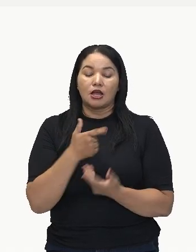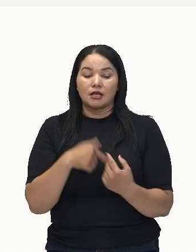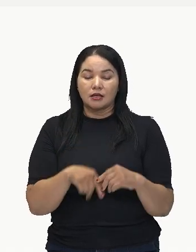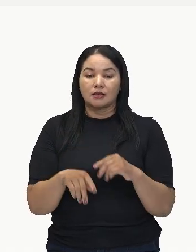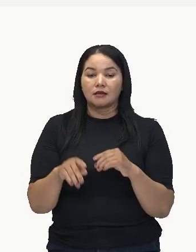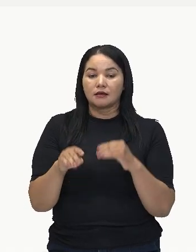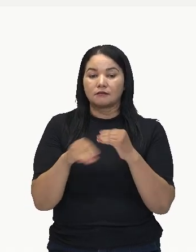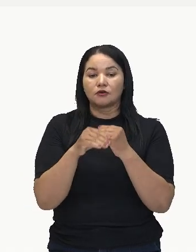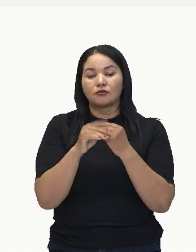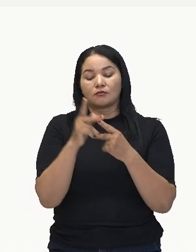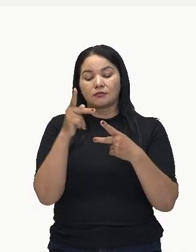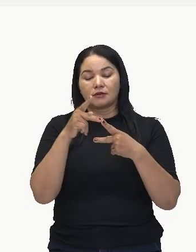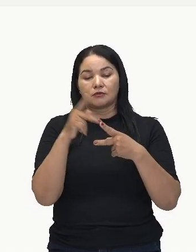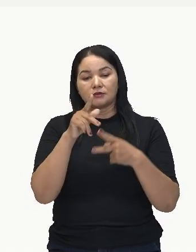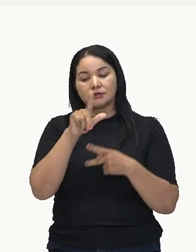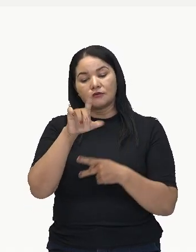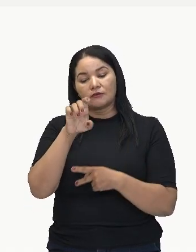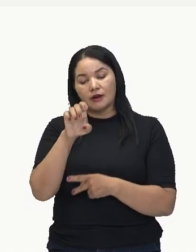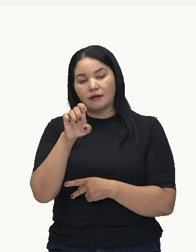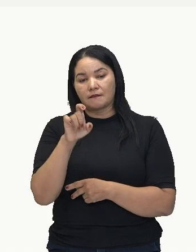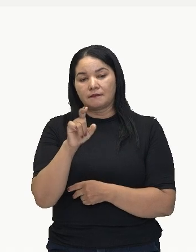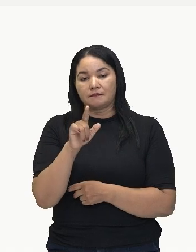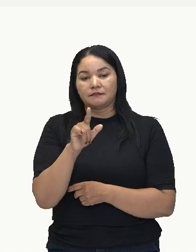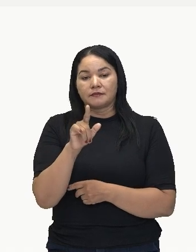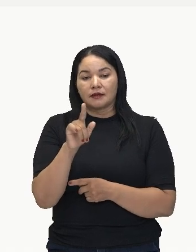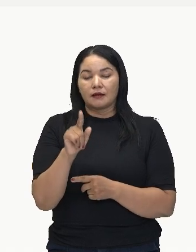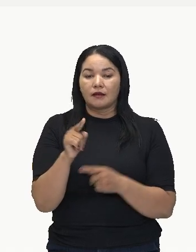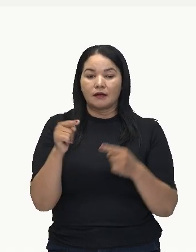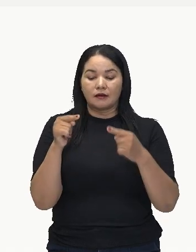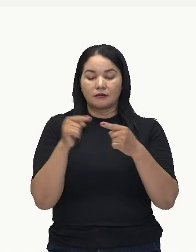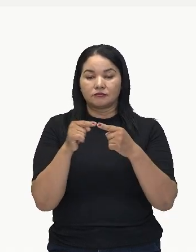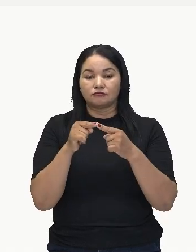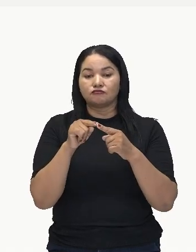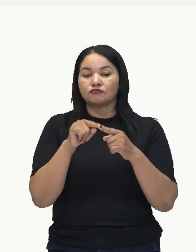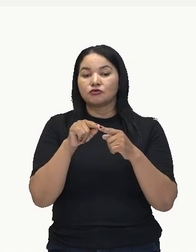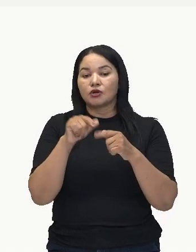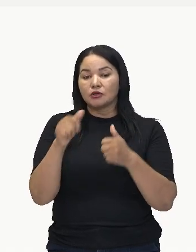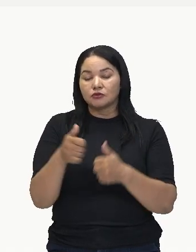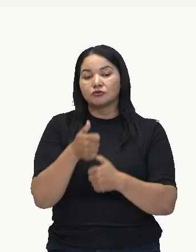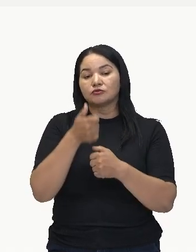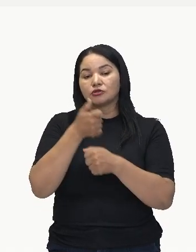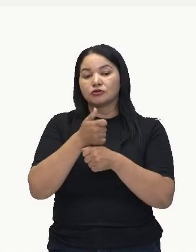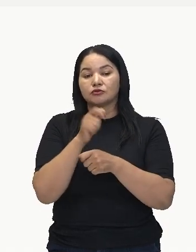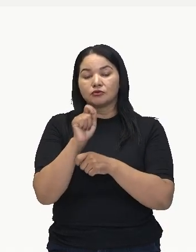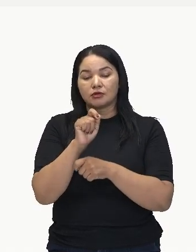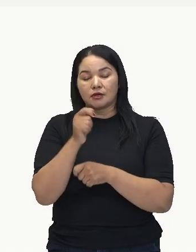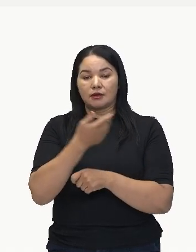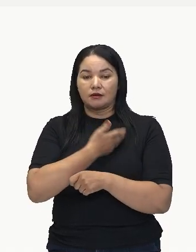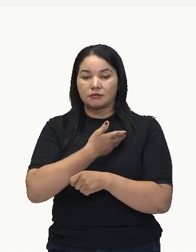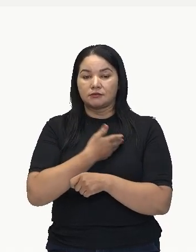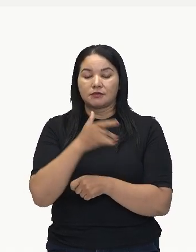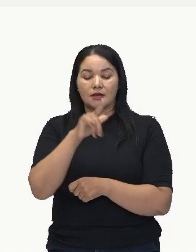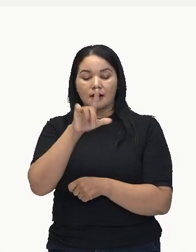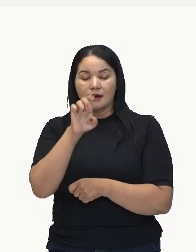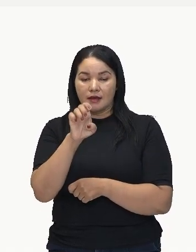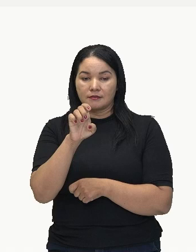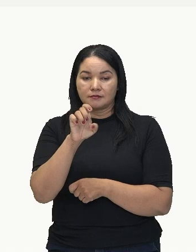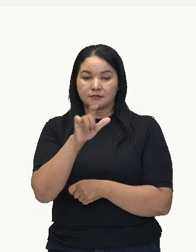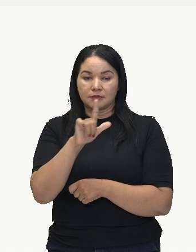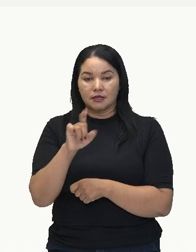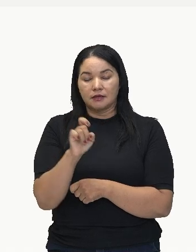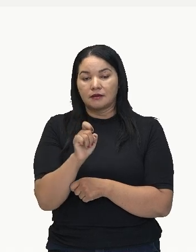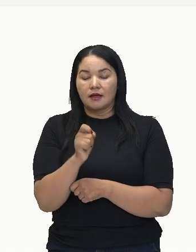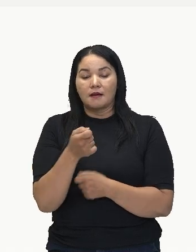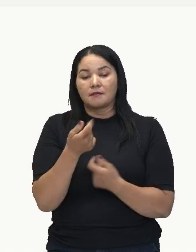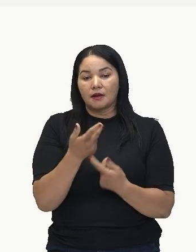amiga, né? De sua amiga. E no caso aqui, por que foi o le e não les? Porque ela contava essas piadas apenas para uma pessoa, para a